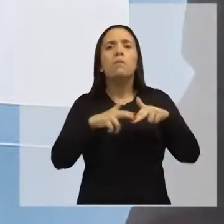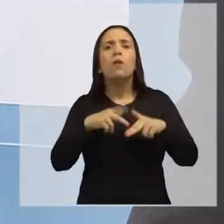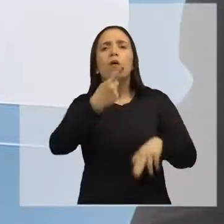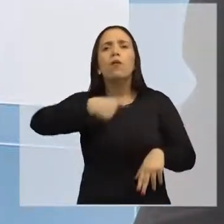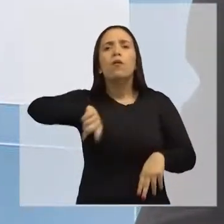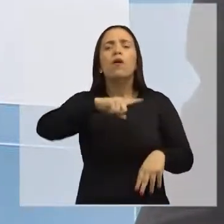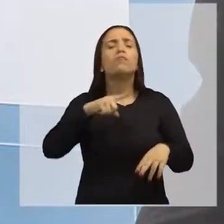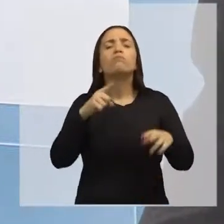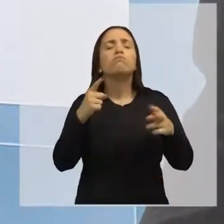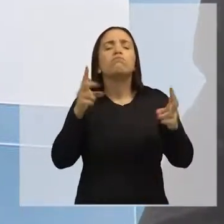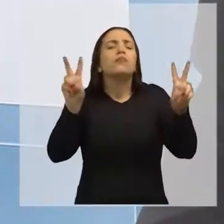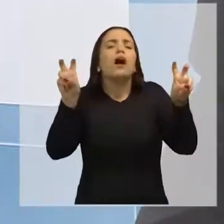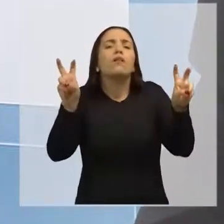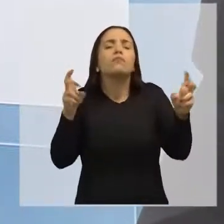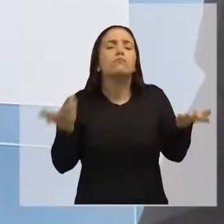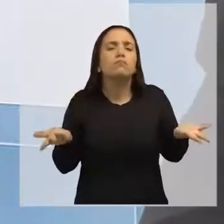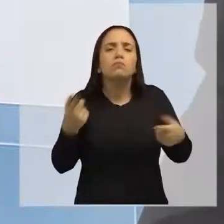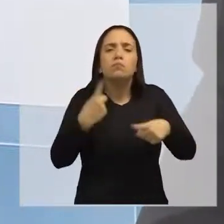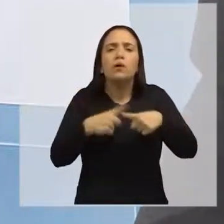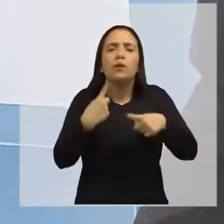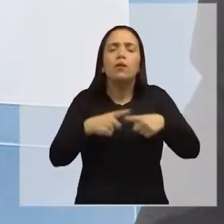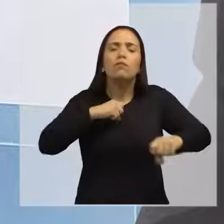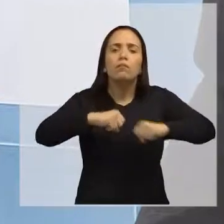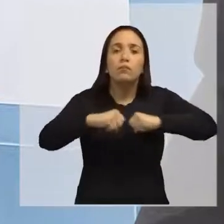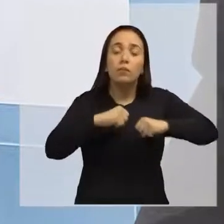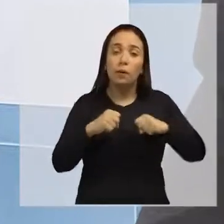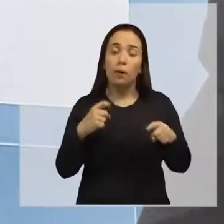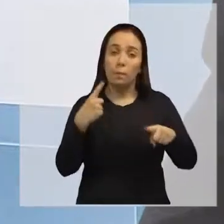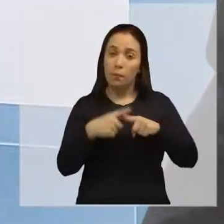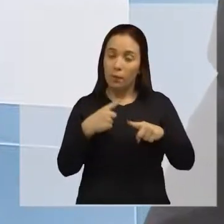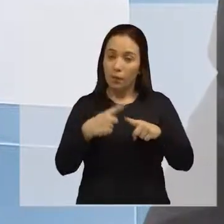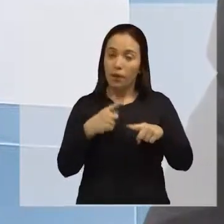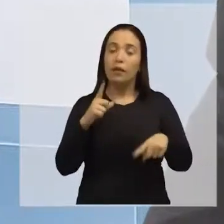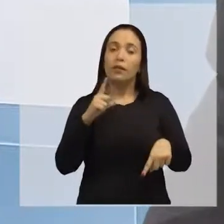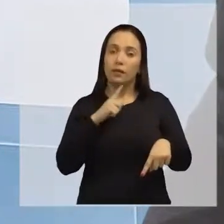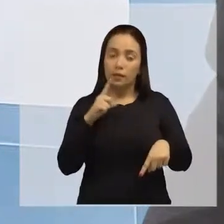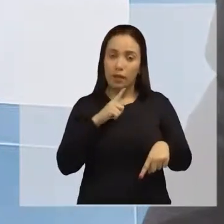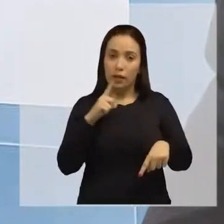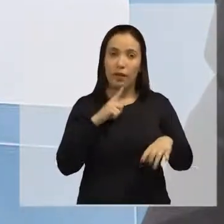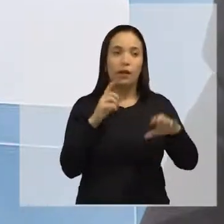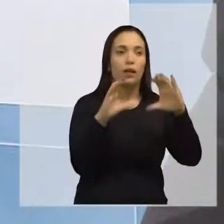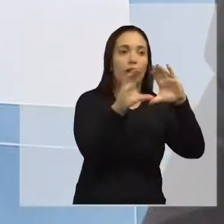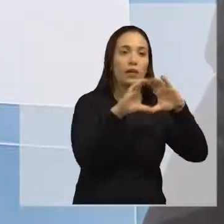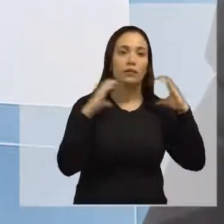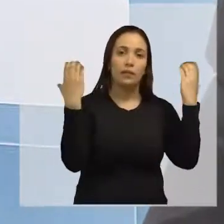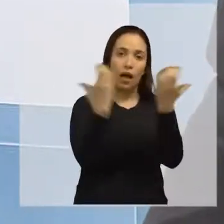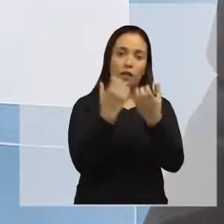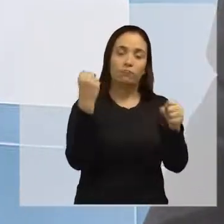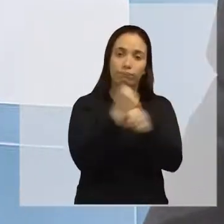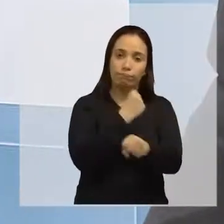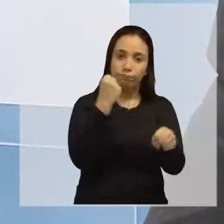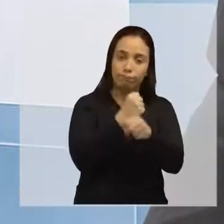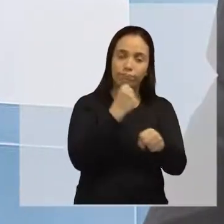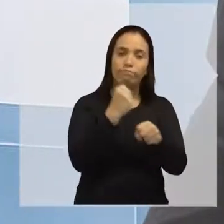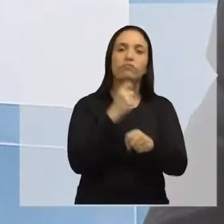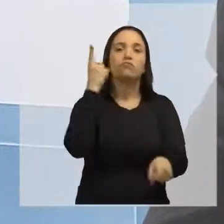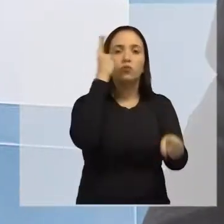isso? Por que a gente pode falar isso? Por que a gente descobriu que houve roubo nos estádios? Porque a gente vive na